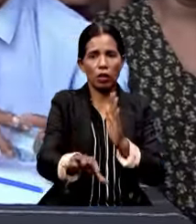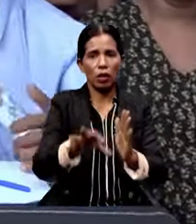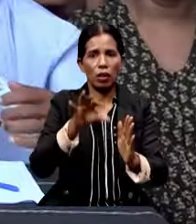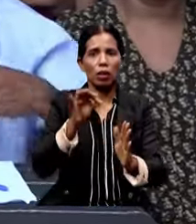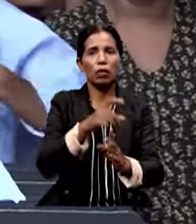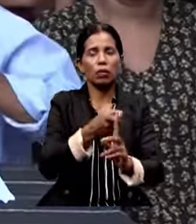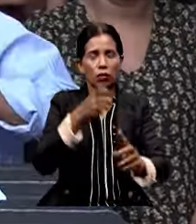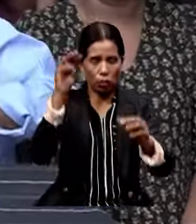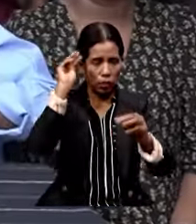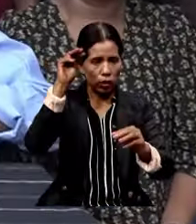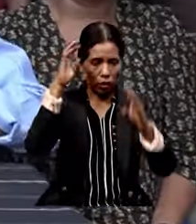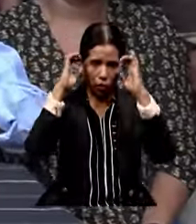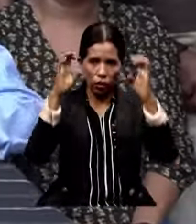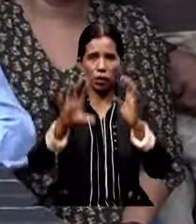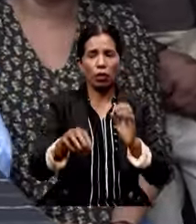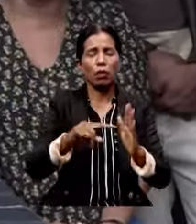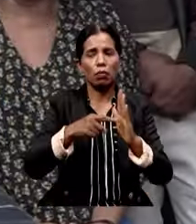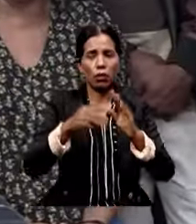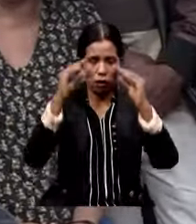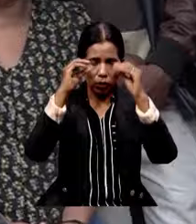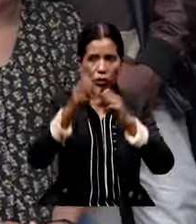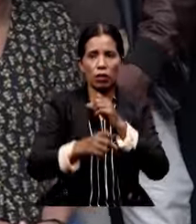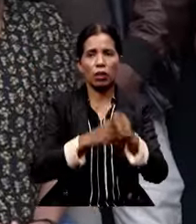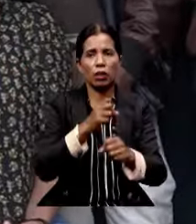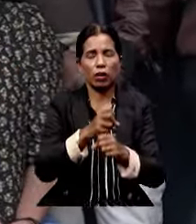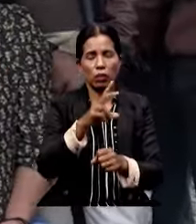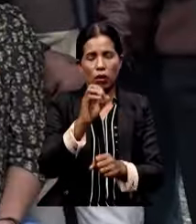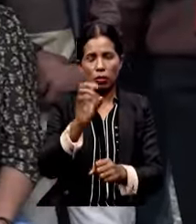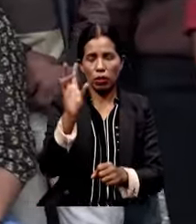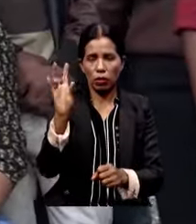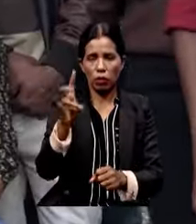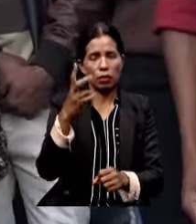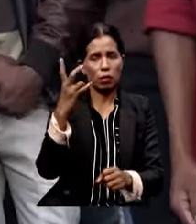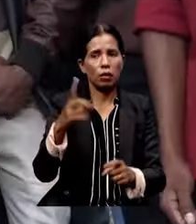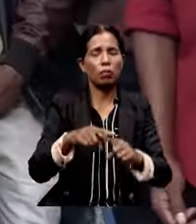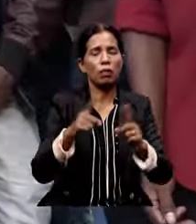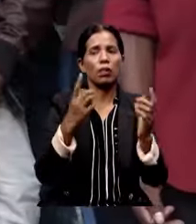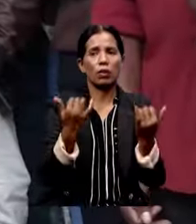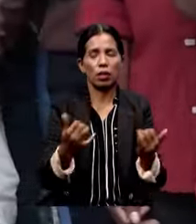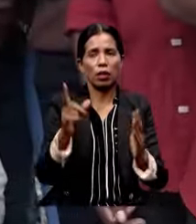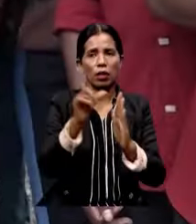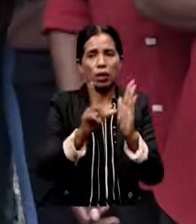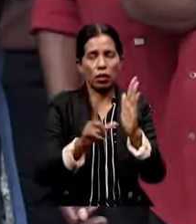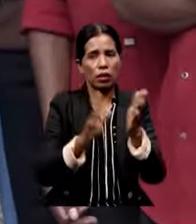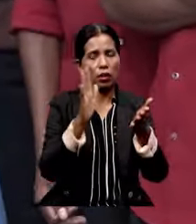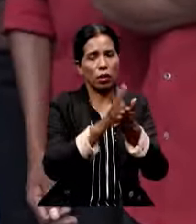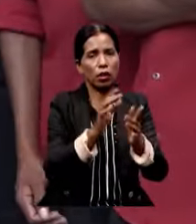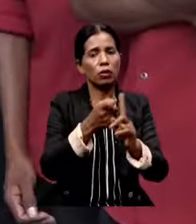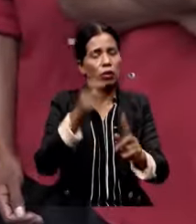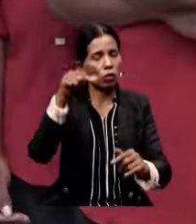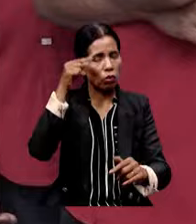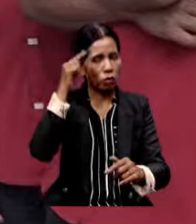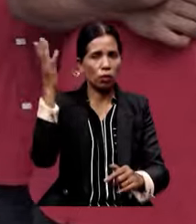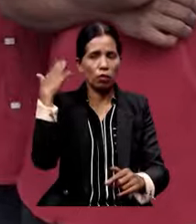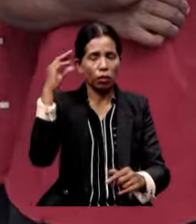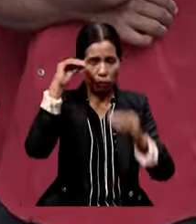usi ministerio edukasaun, ten ki ahu hanorin usi tinang rigoro asaun resingitu, ba kraik, ma bi realidade lista ne be takasai usi governo anterior,